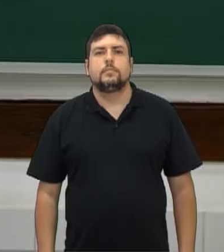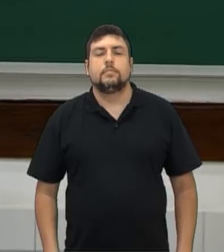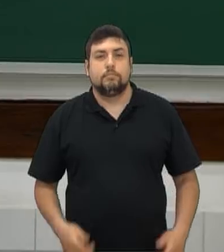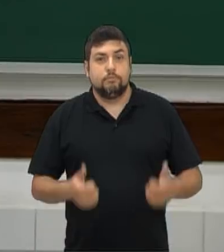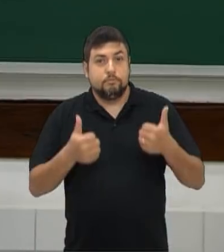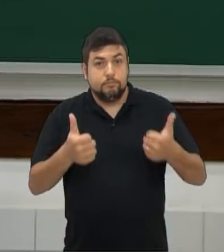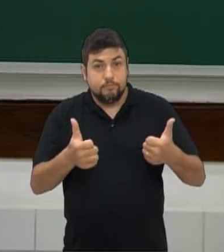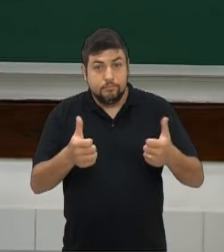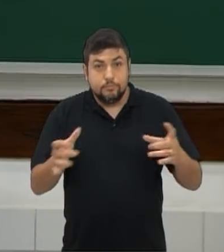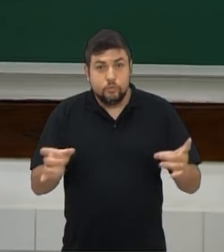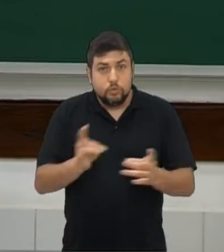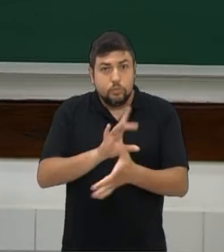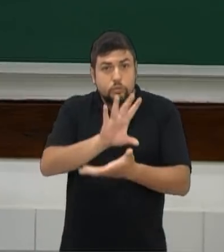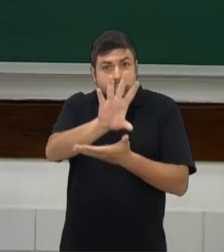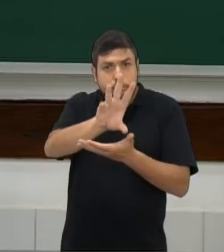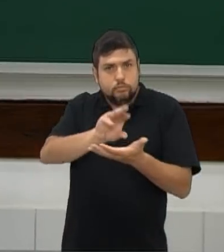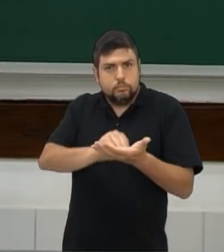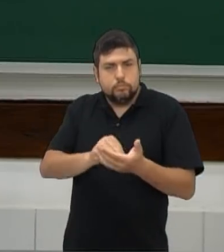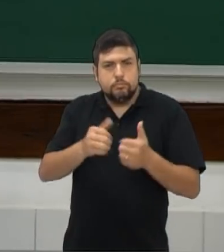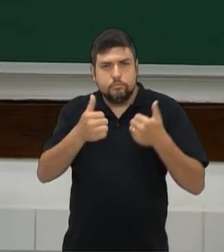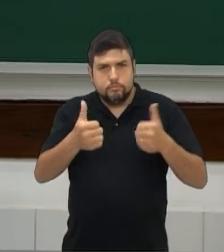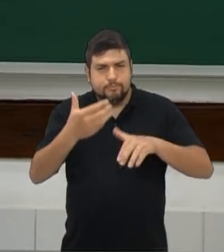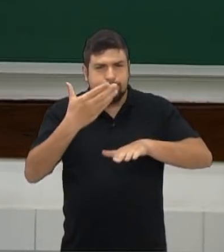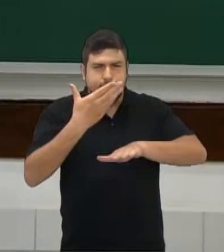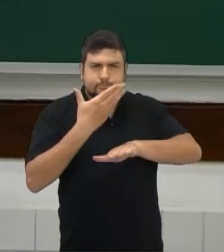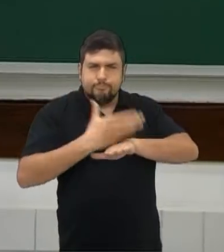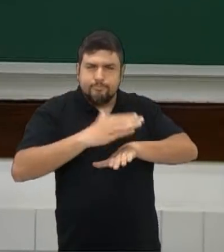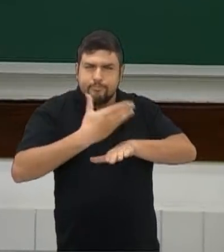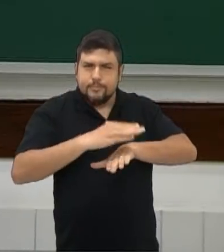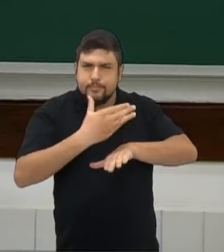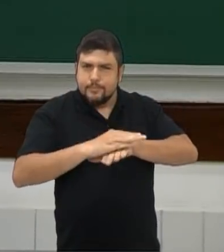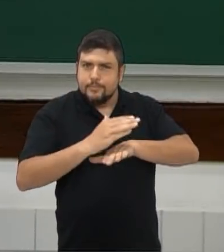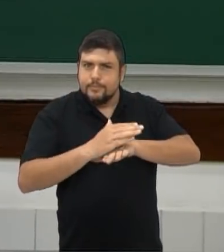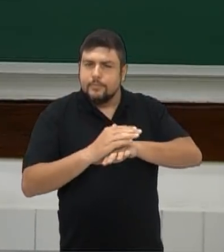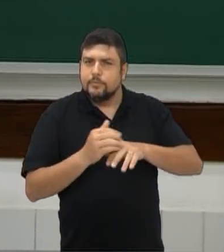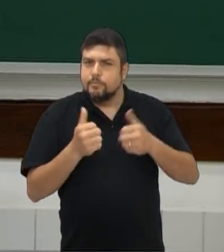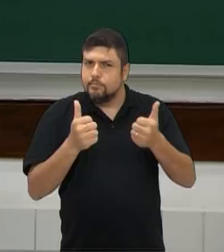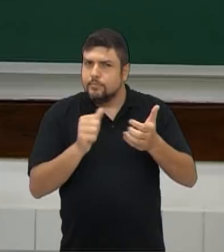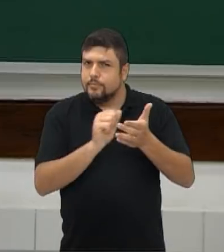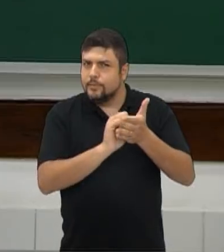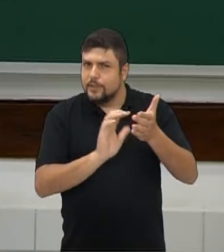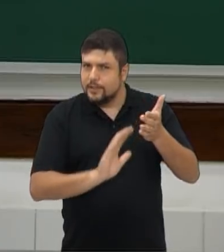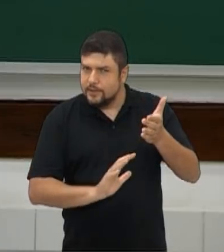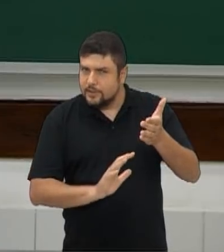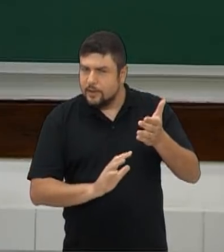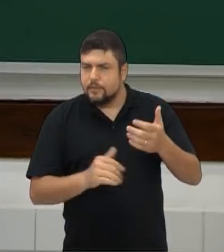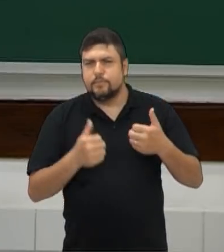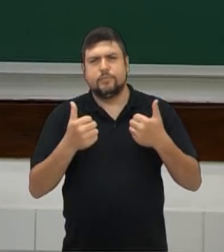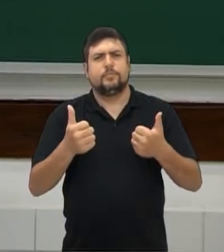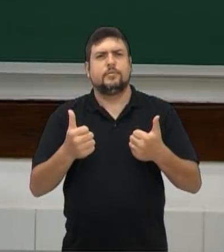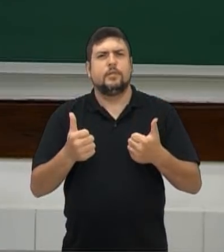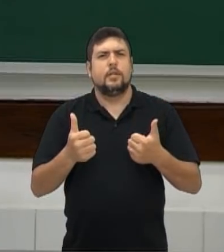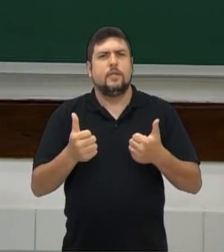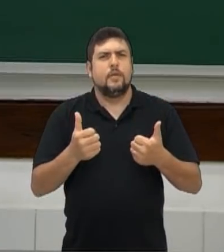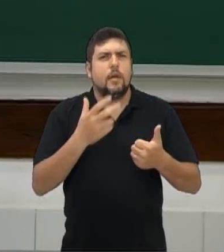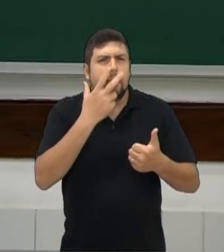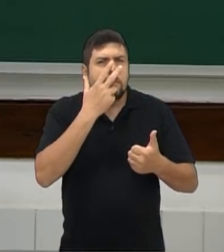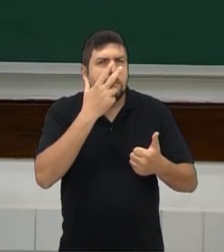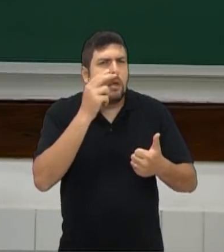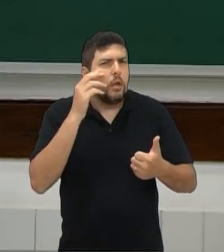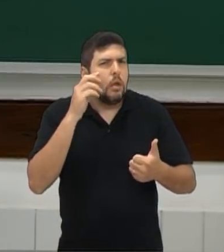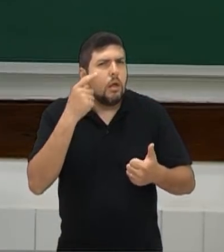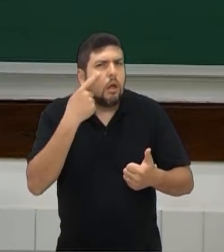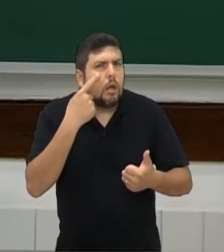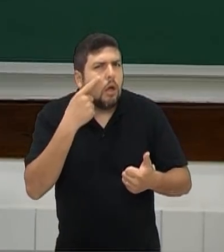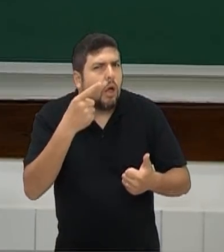Tudo anotado? Podemos ir praticar? Podemos ir para a prática? Podemos praticar? Claro, eu estou até ouvindo assim, vamos professora,